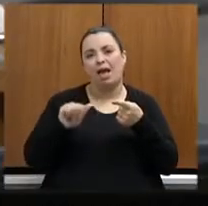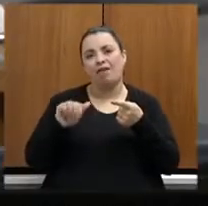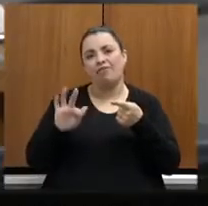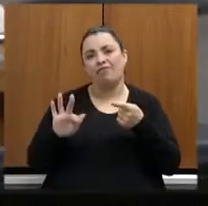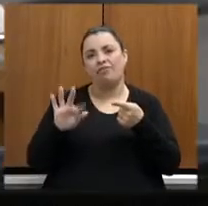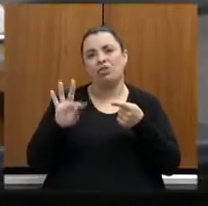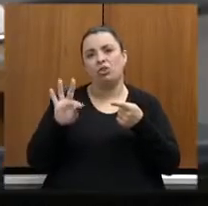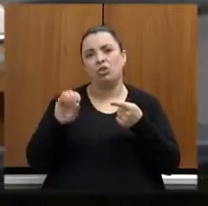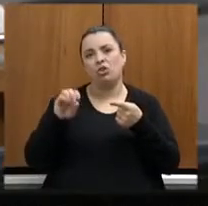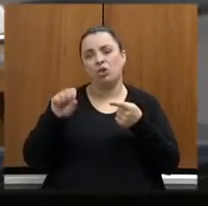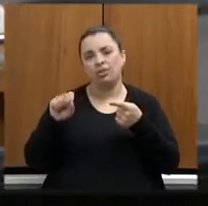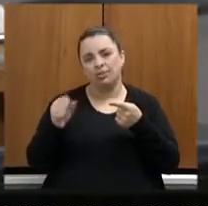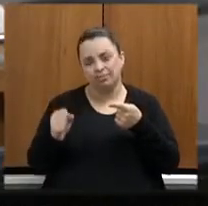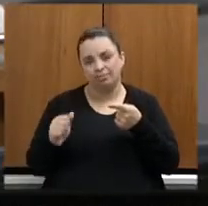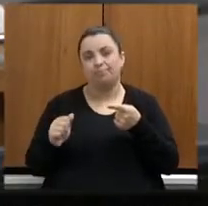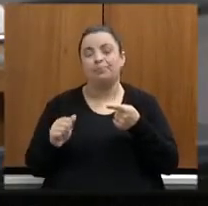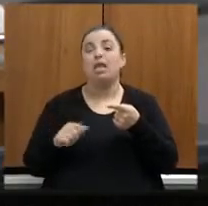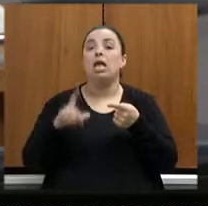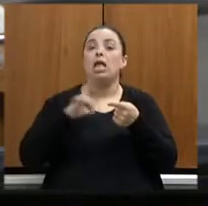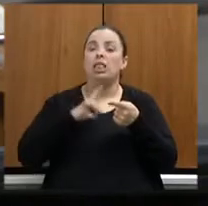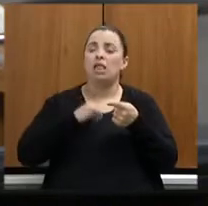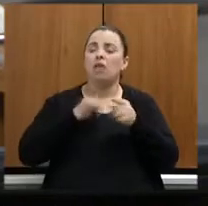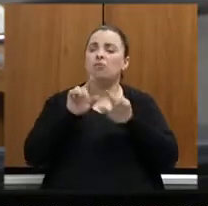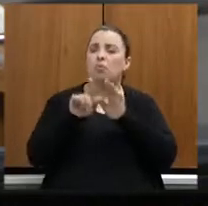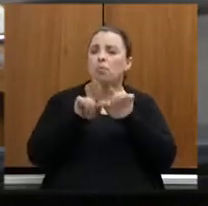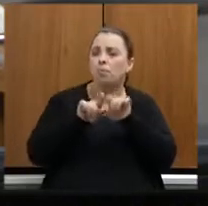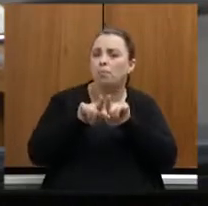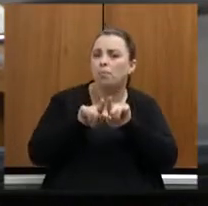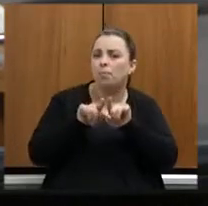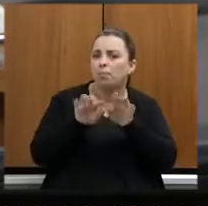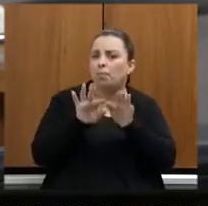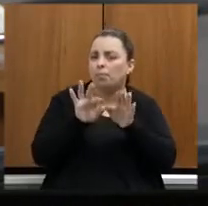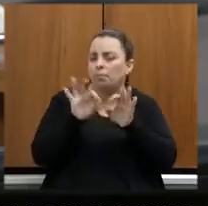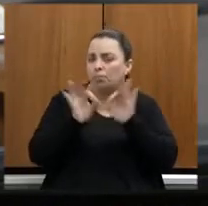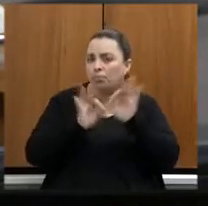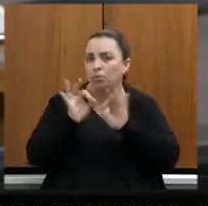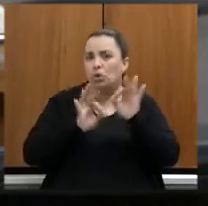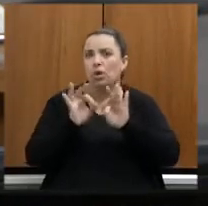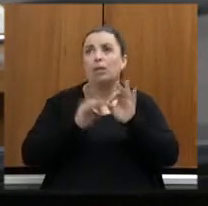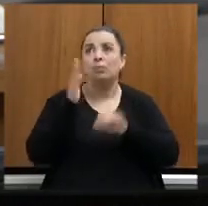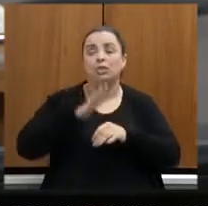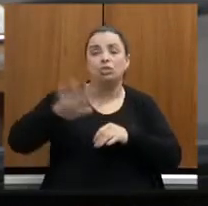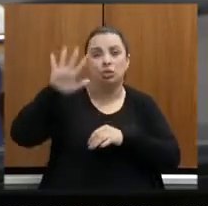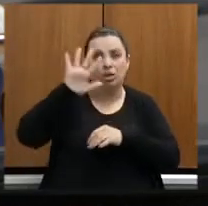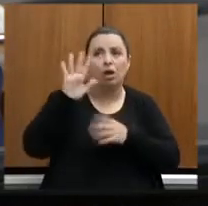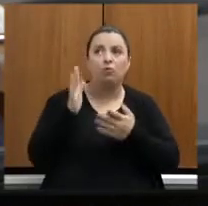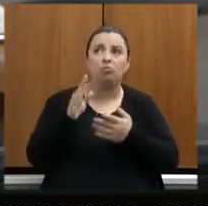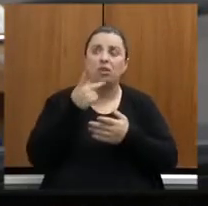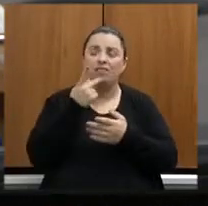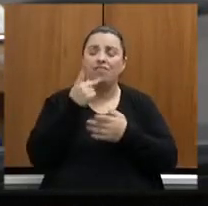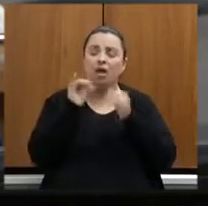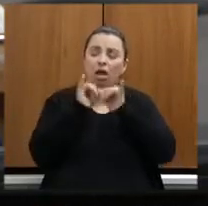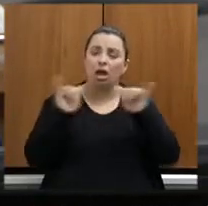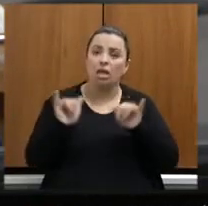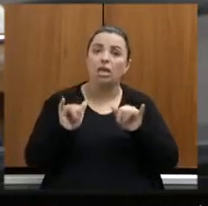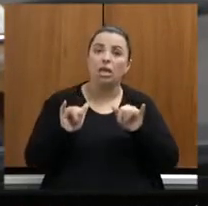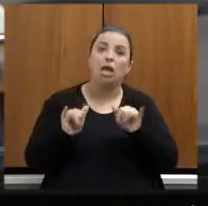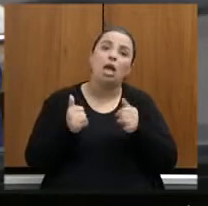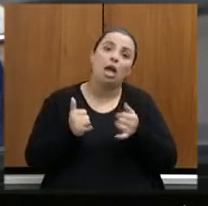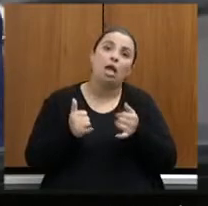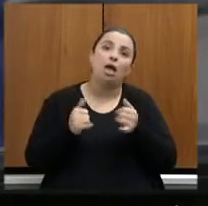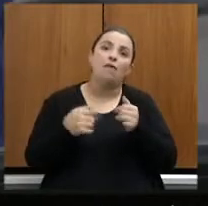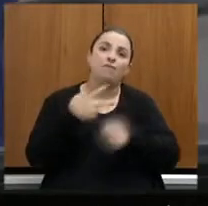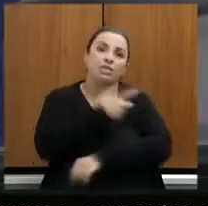questão da tosa o programa nacional de erradicação de febre aftosa ele coloca que são duas campanhas por ano isso é